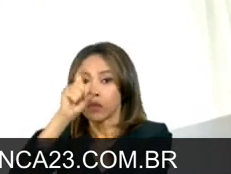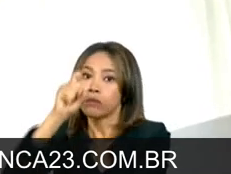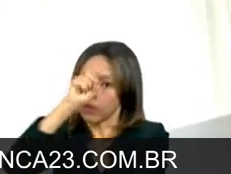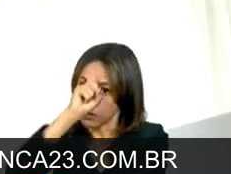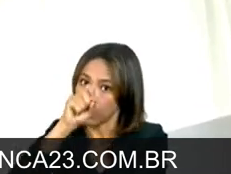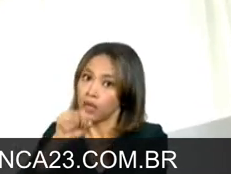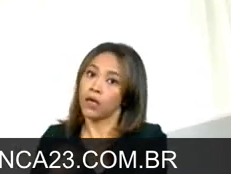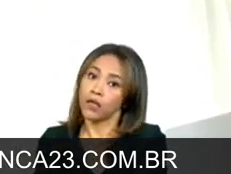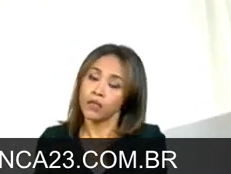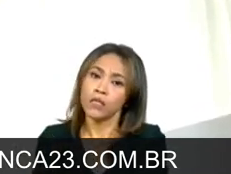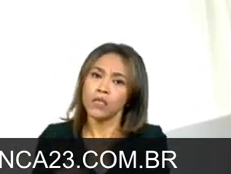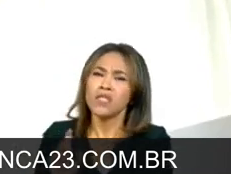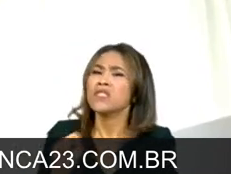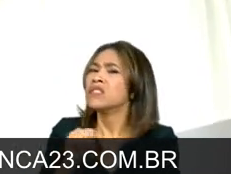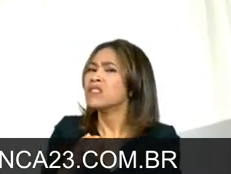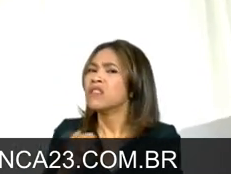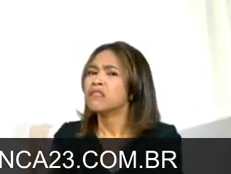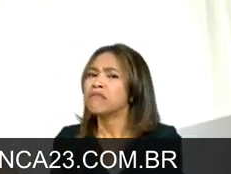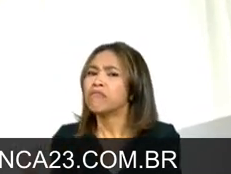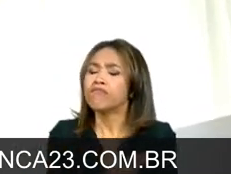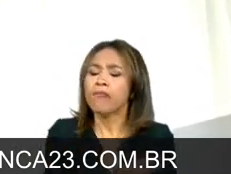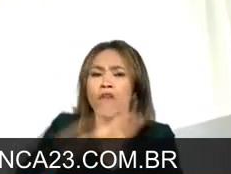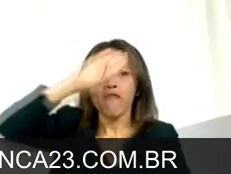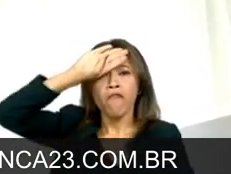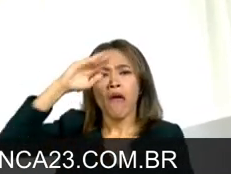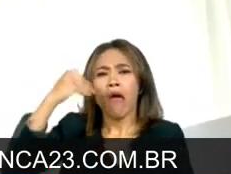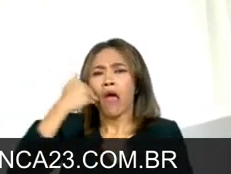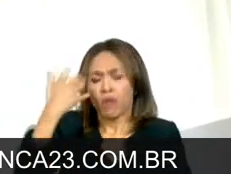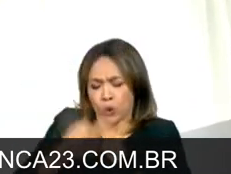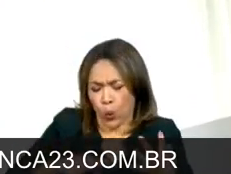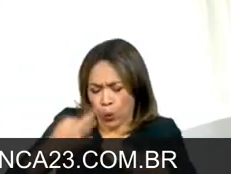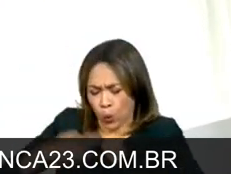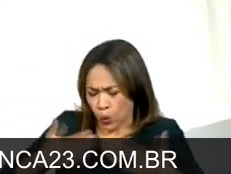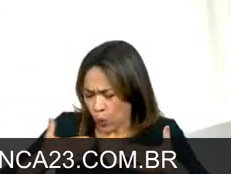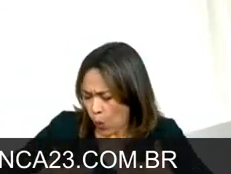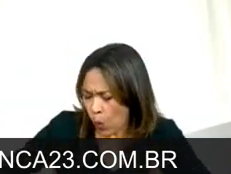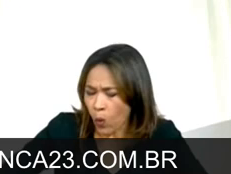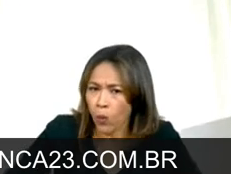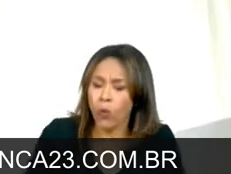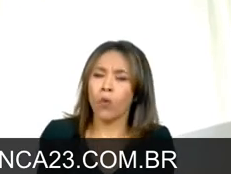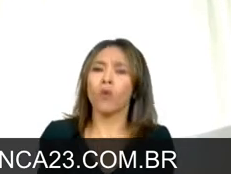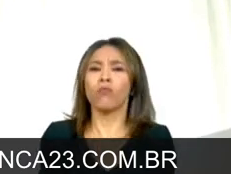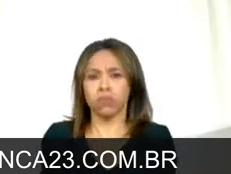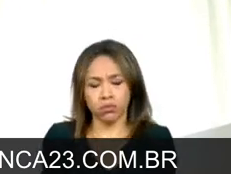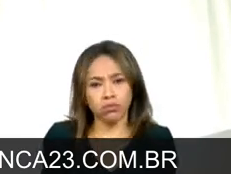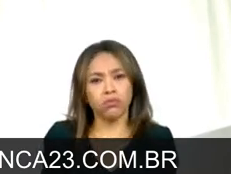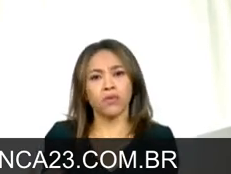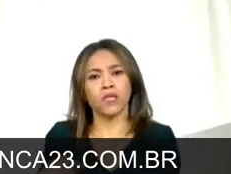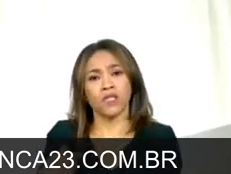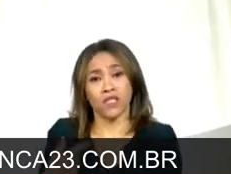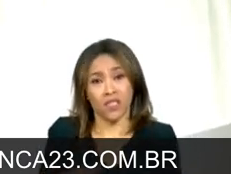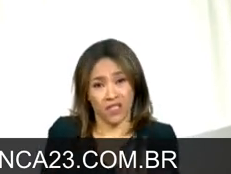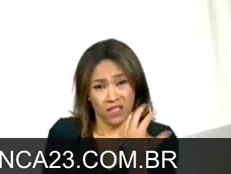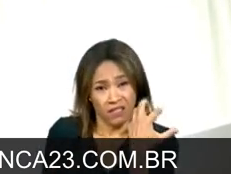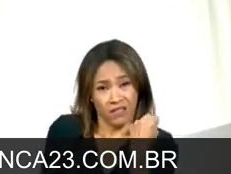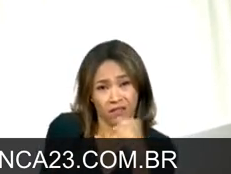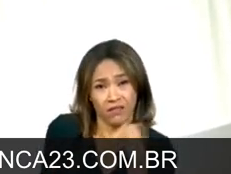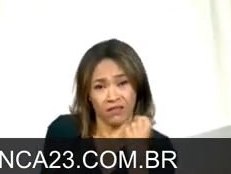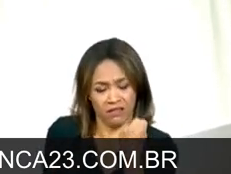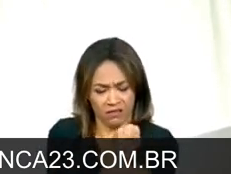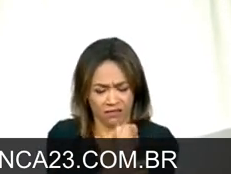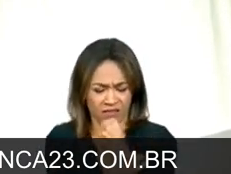saúde quando apresentarem febre alta, dores no corpo, dores nas